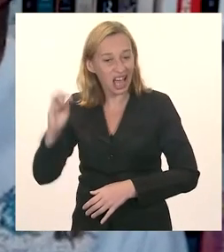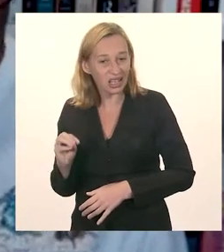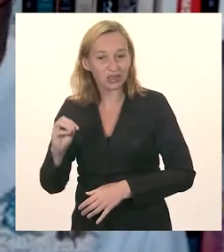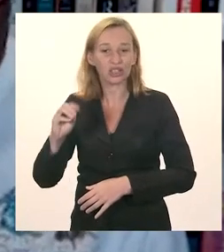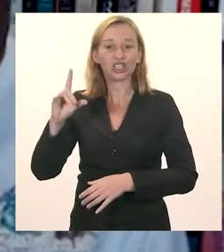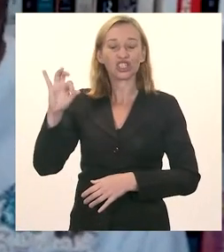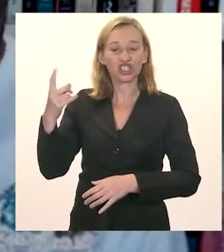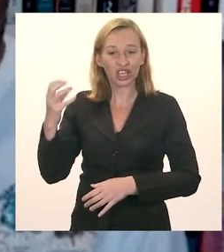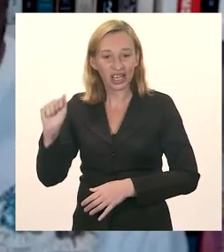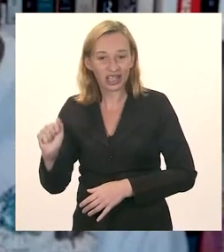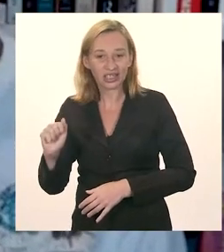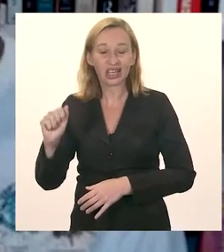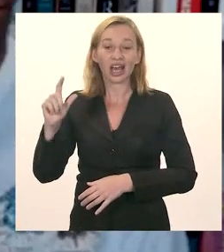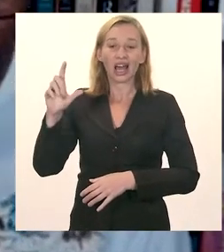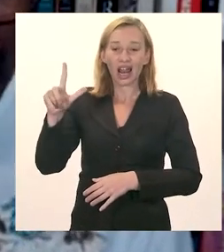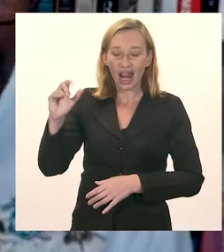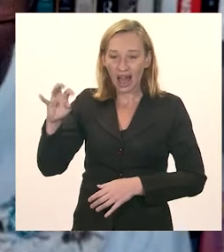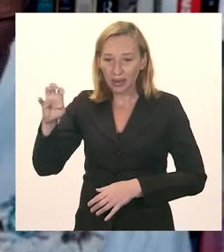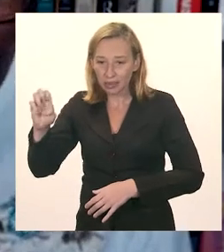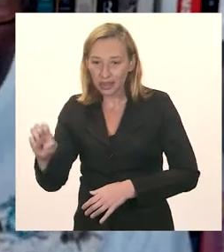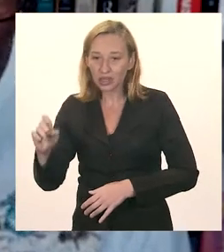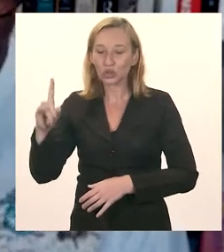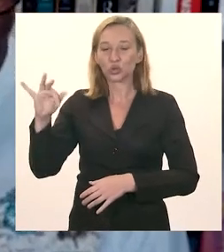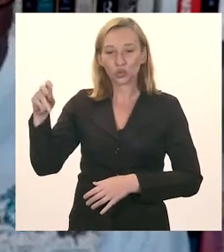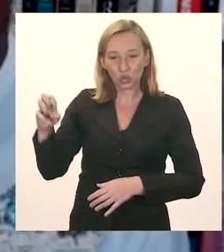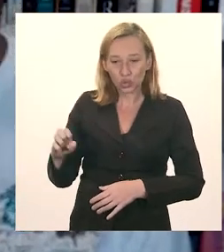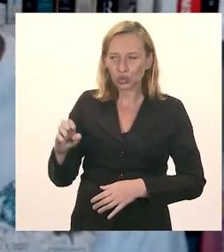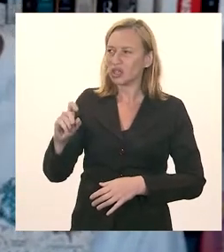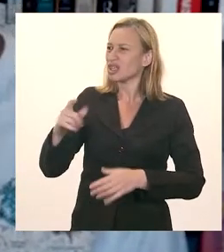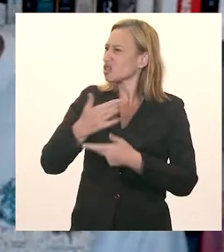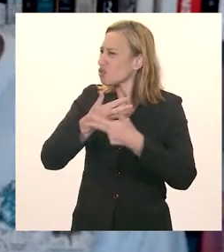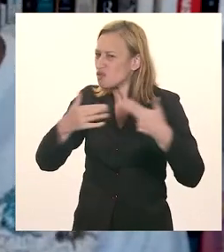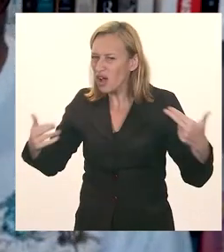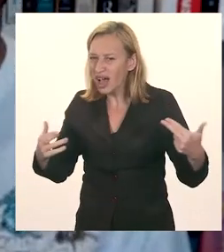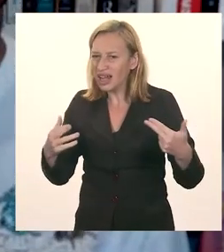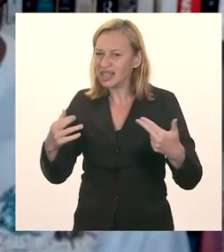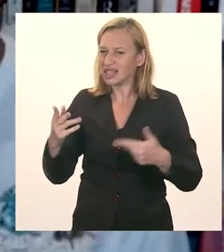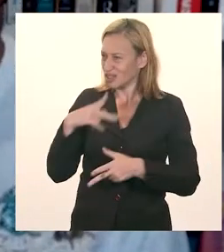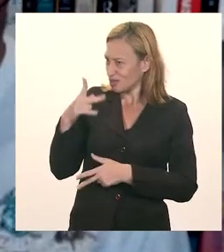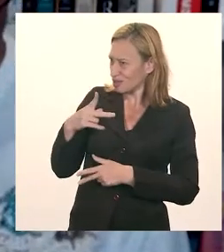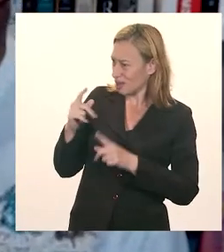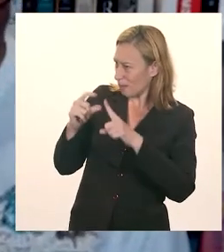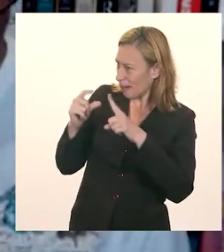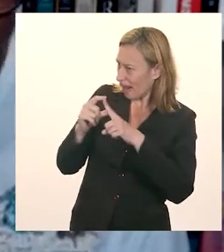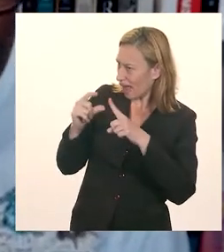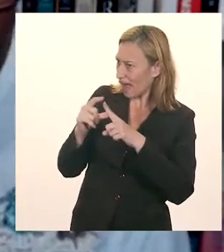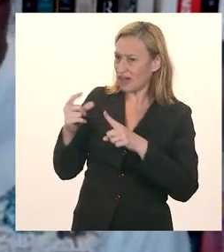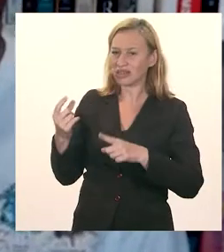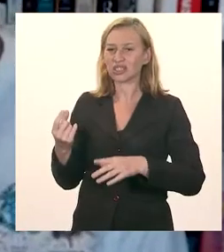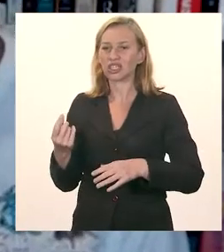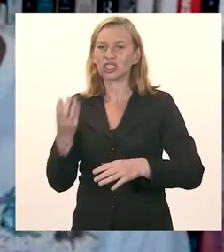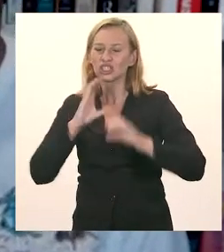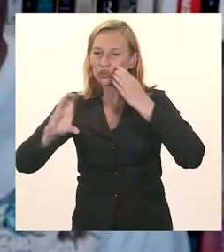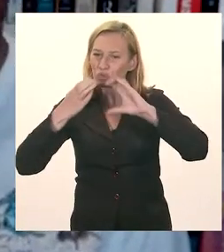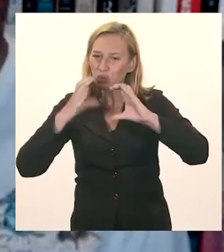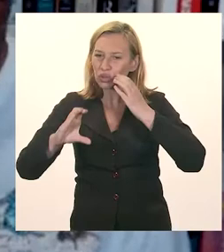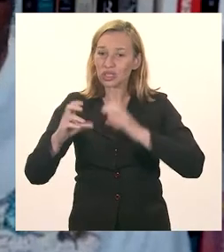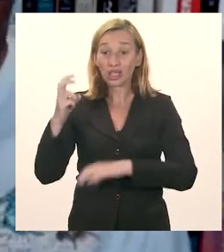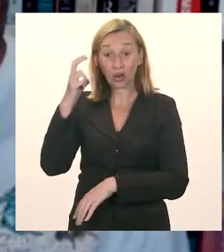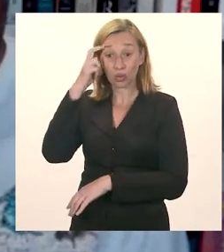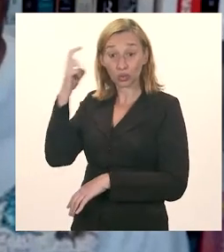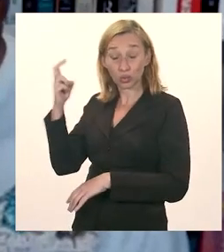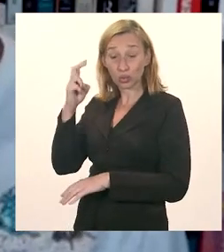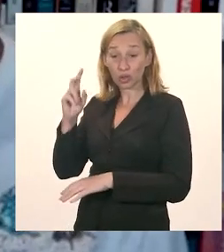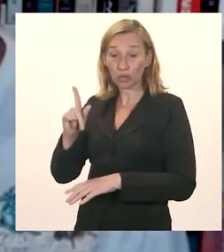Reisado, Chegança, Lambe Sujo, Caboclinhos, são muitas as expressões de música e da cultura